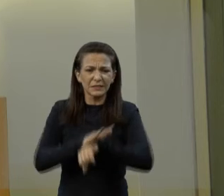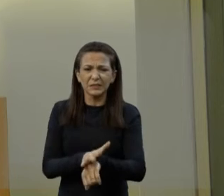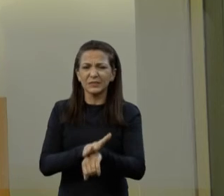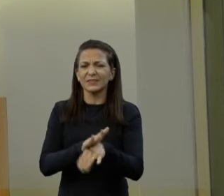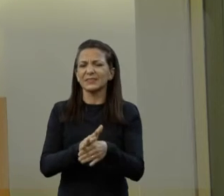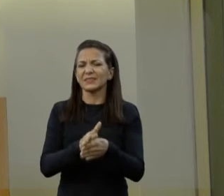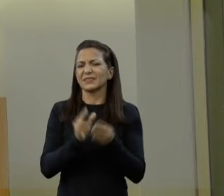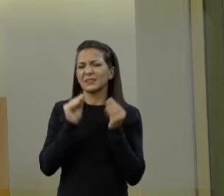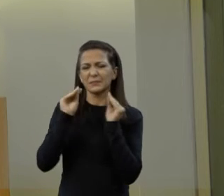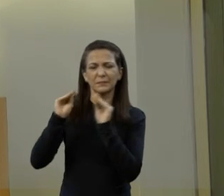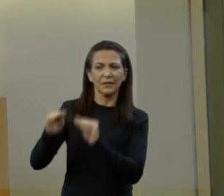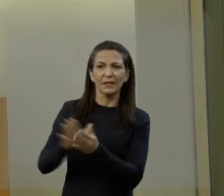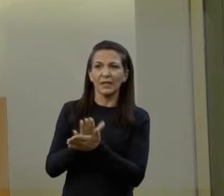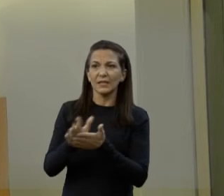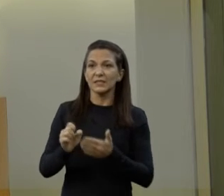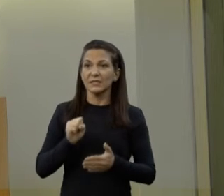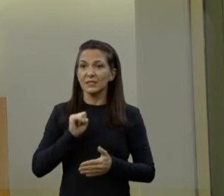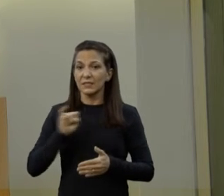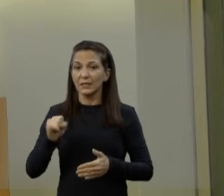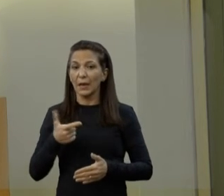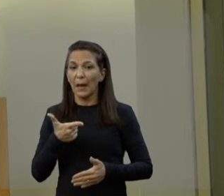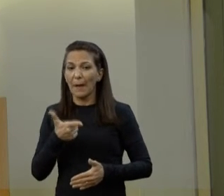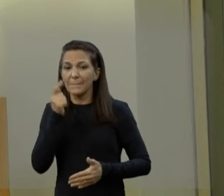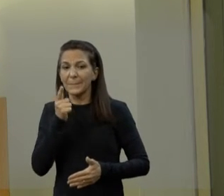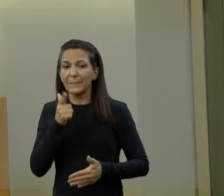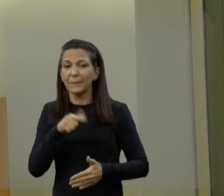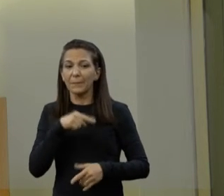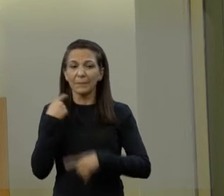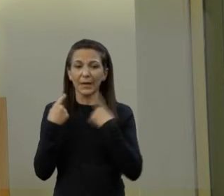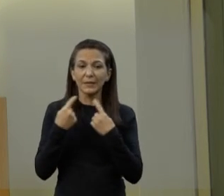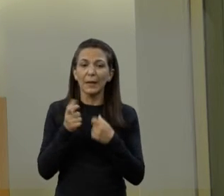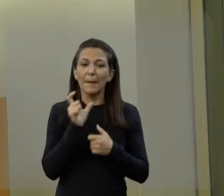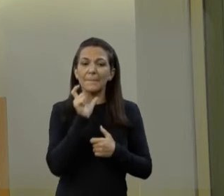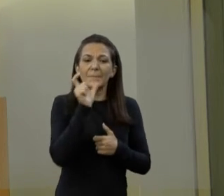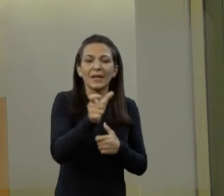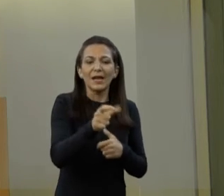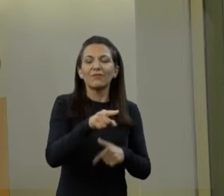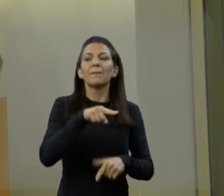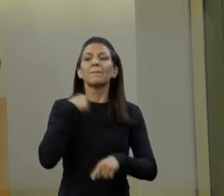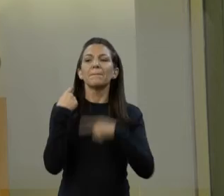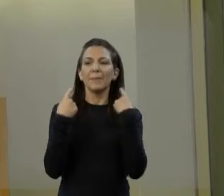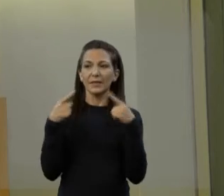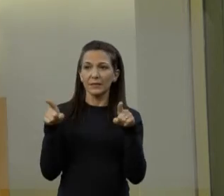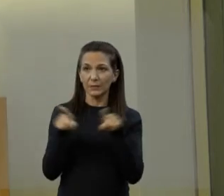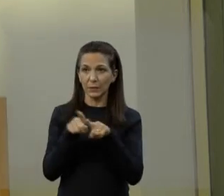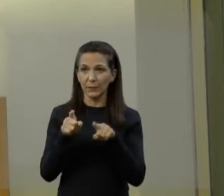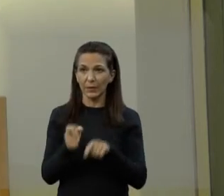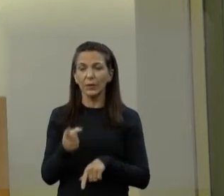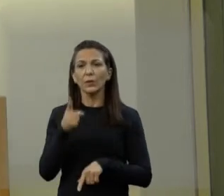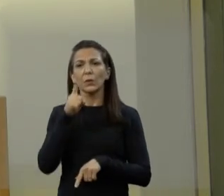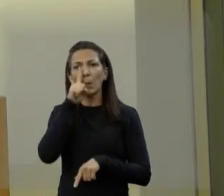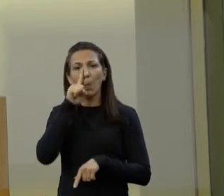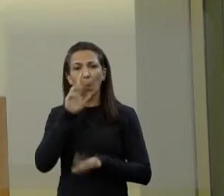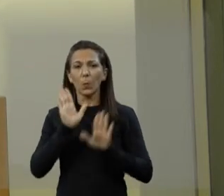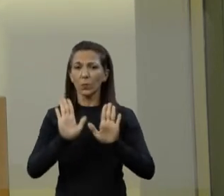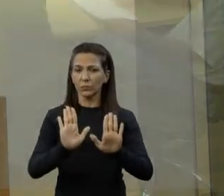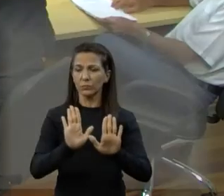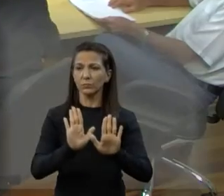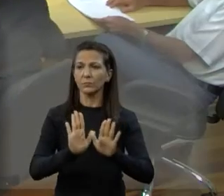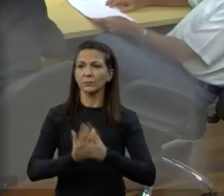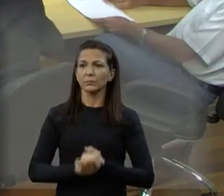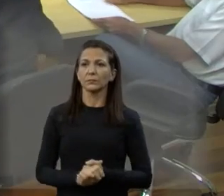não se bala mata falava também mata cuidado com as palavras então obrigado a